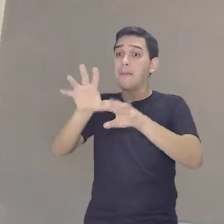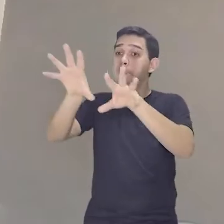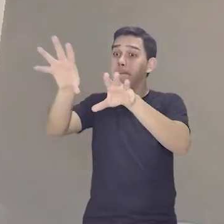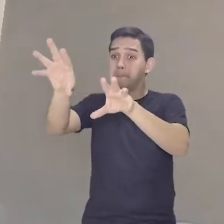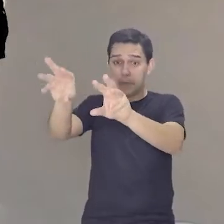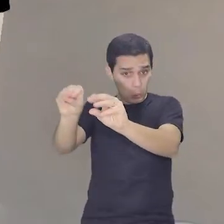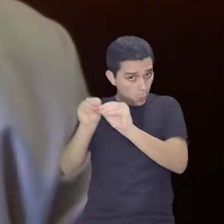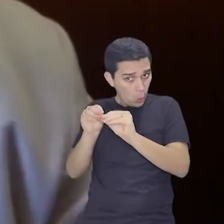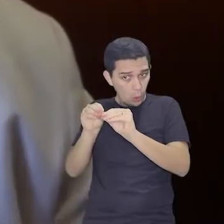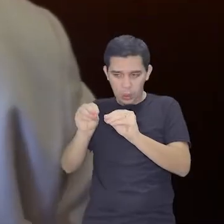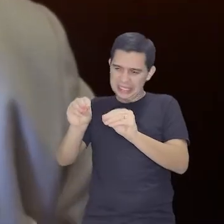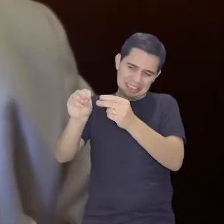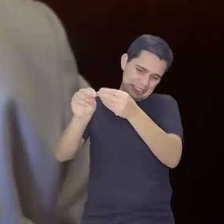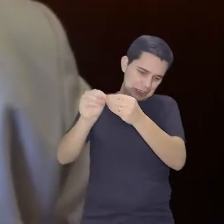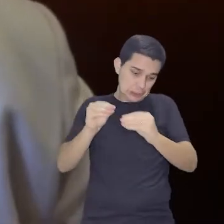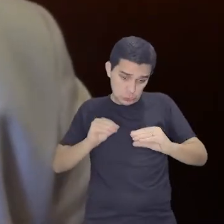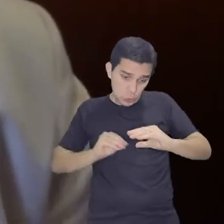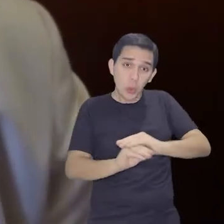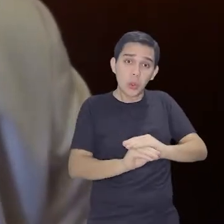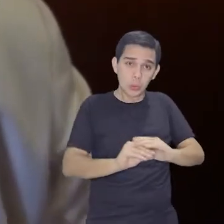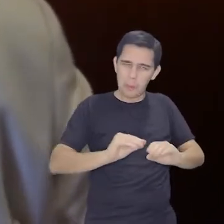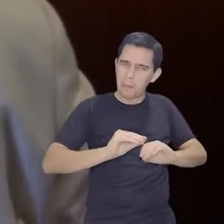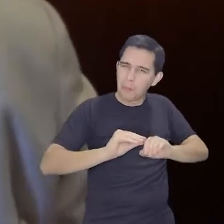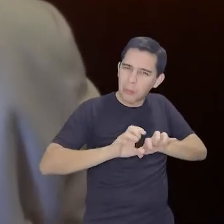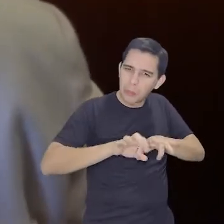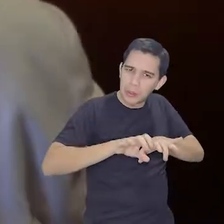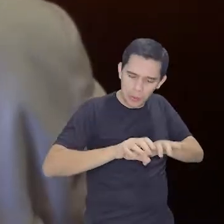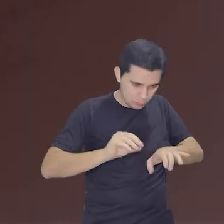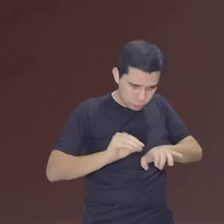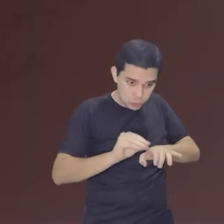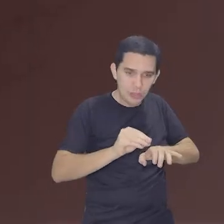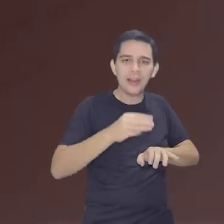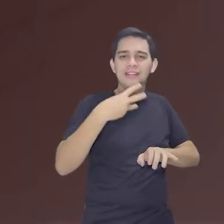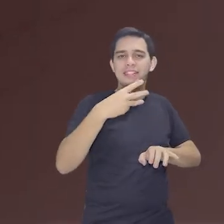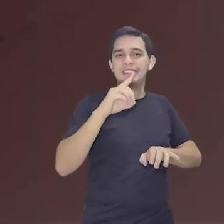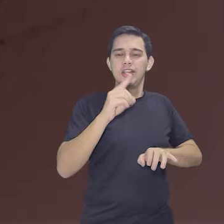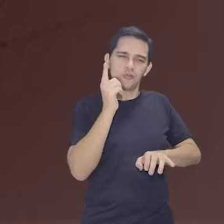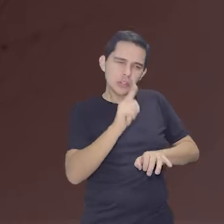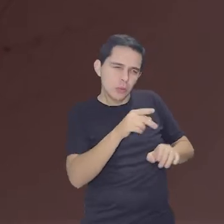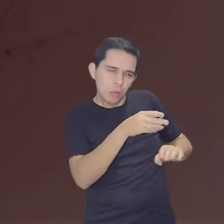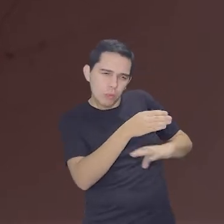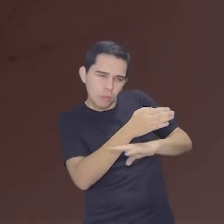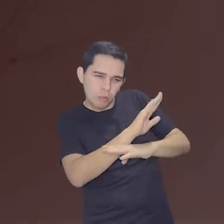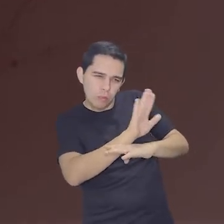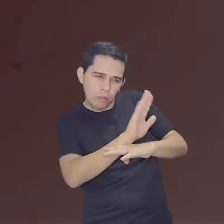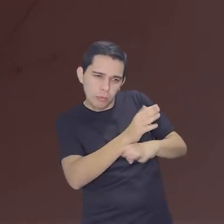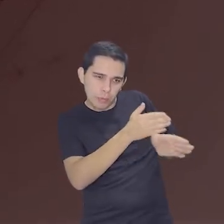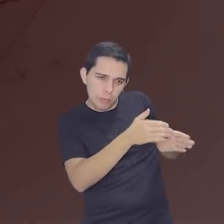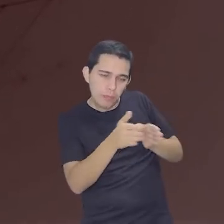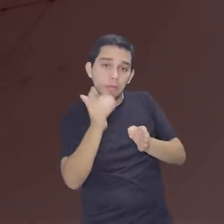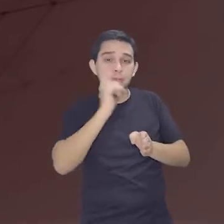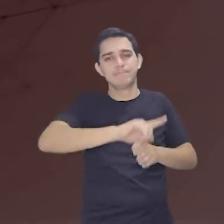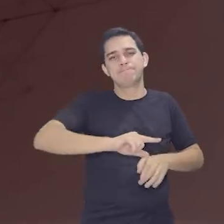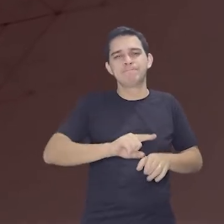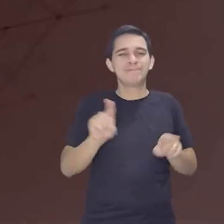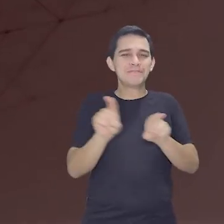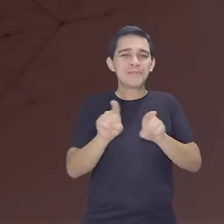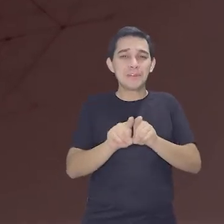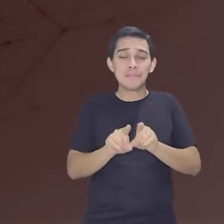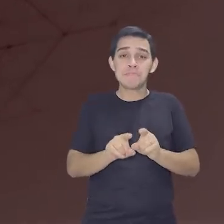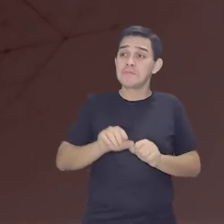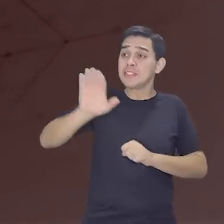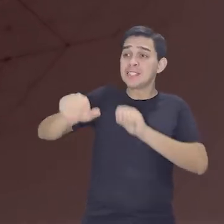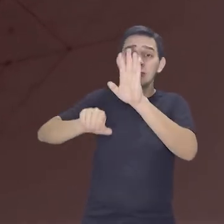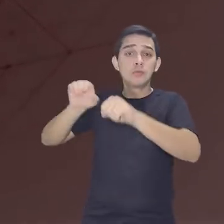nessa reconstituição. Além disso, né, a gente também ouviu todos os policiais, ouvimos as testemunhas,